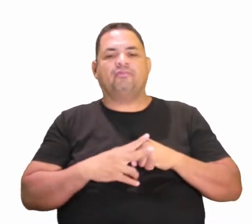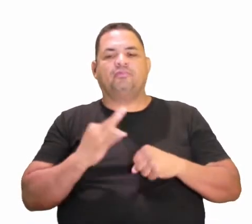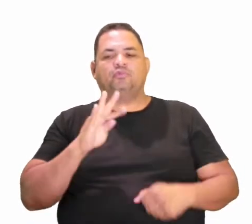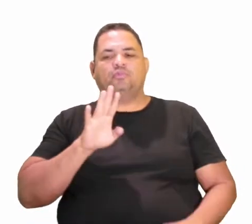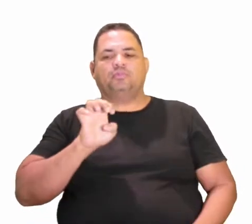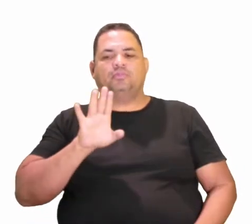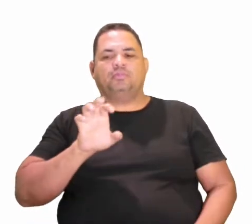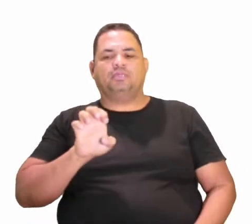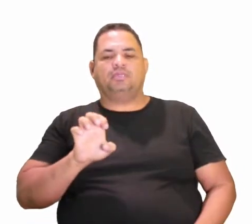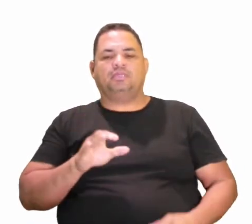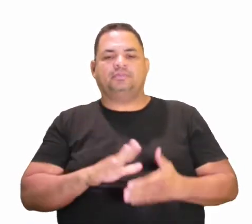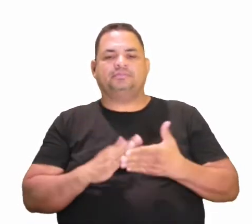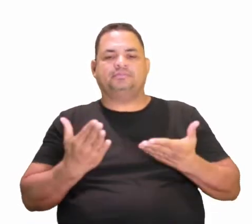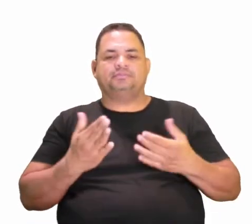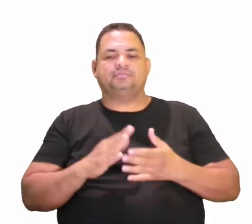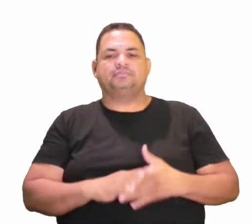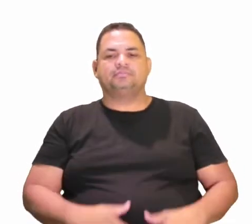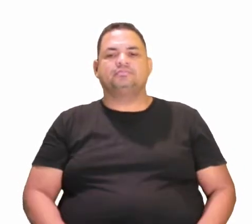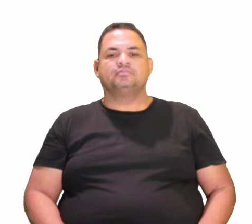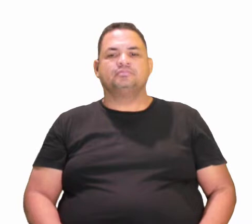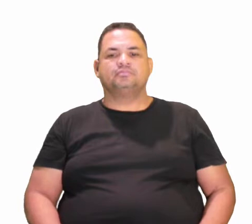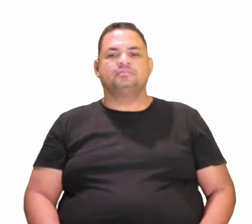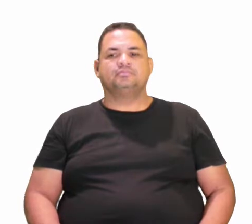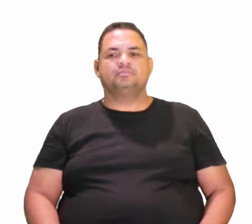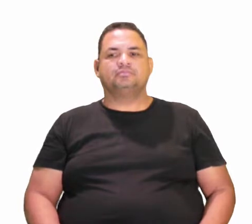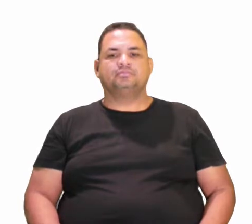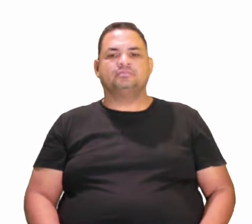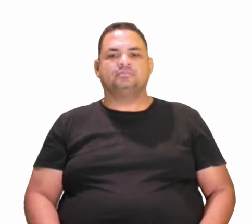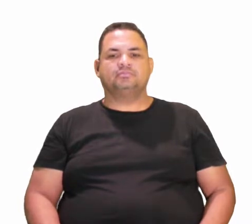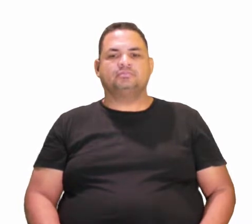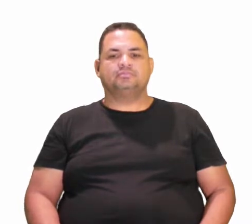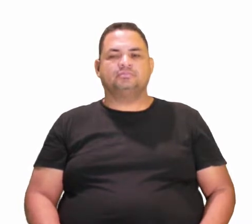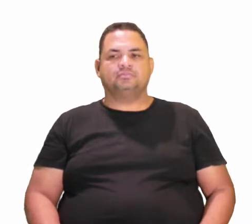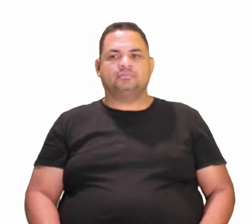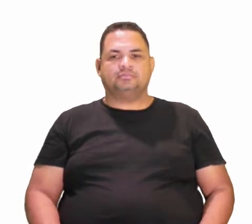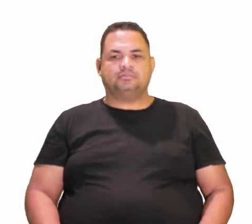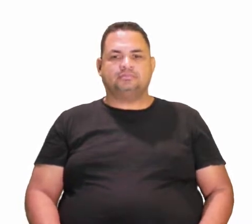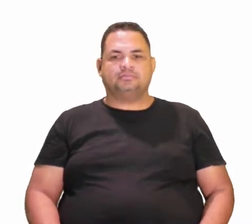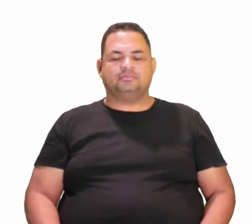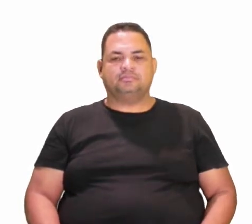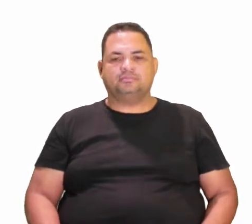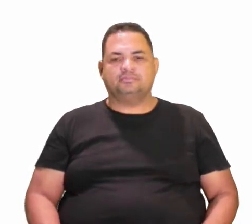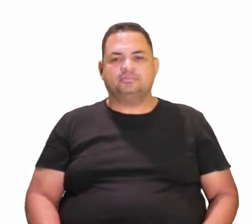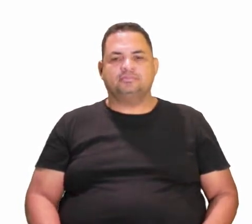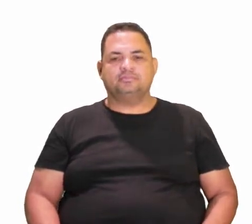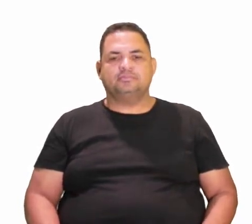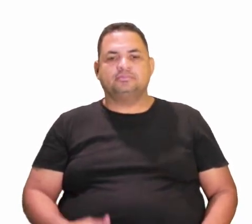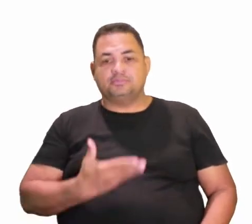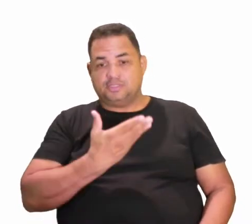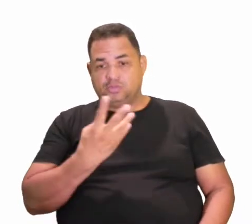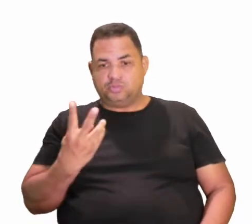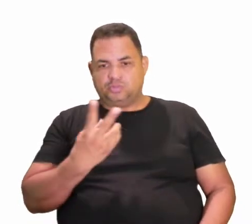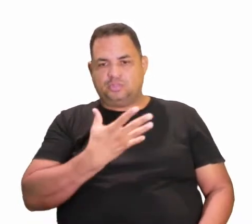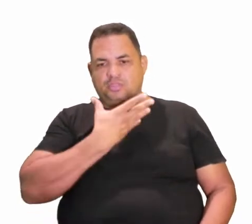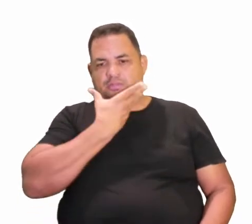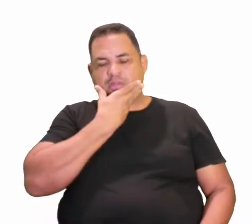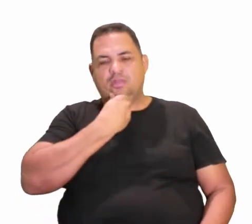usar esse aqui no singular e este aqui no plural. Então, these are my parents. Estes são os meus